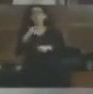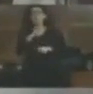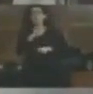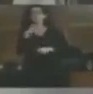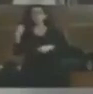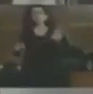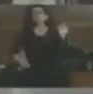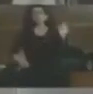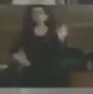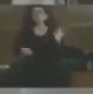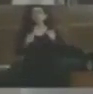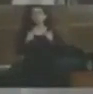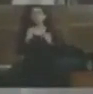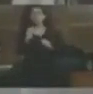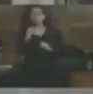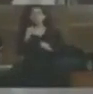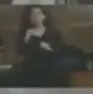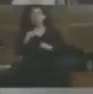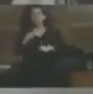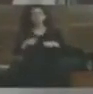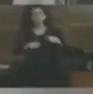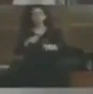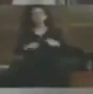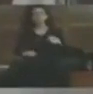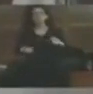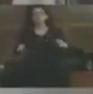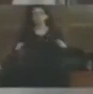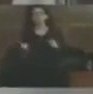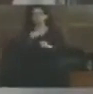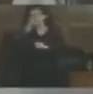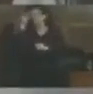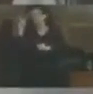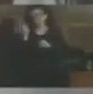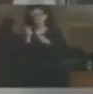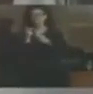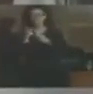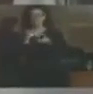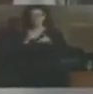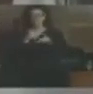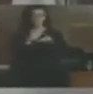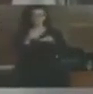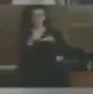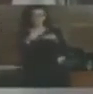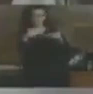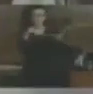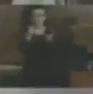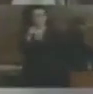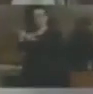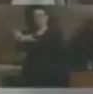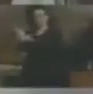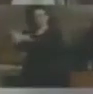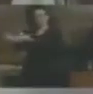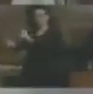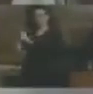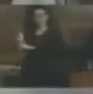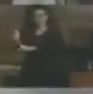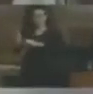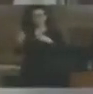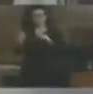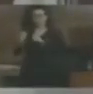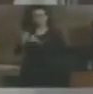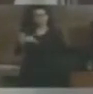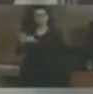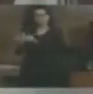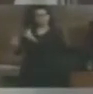guerra transforma assassinos, traficantes, tudo que é inimigo da população, inimigo, né,